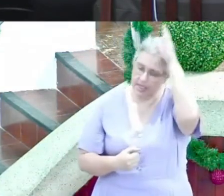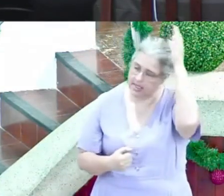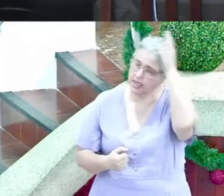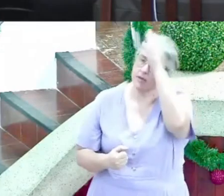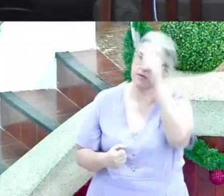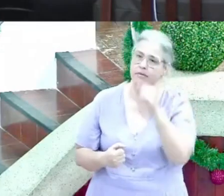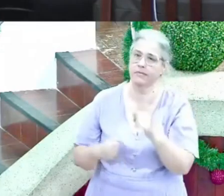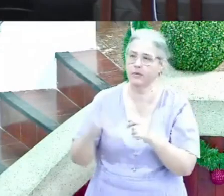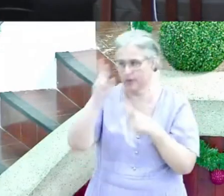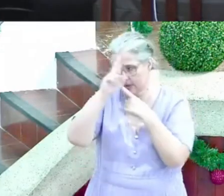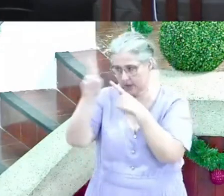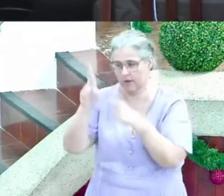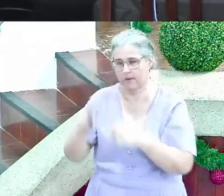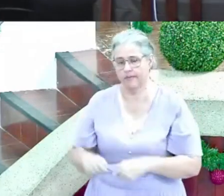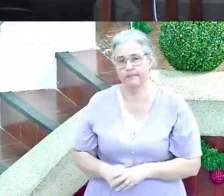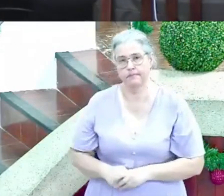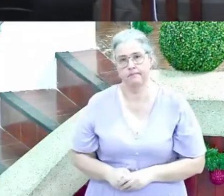Senhor.